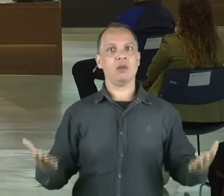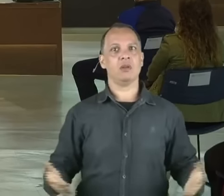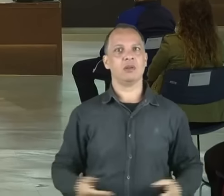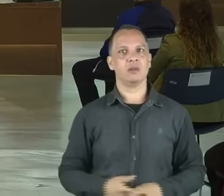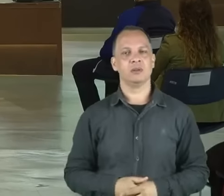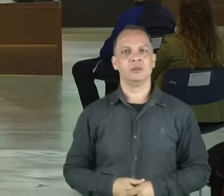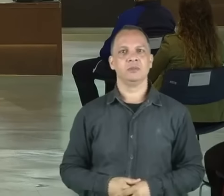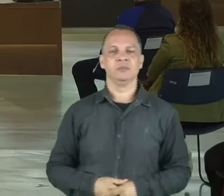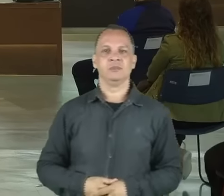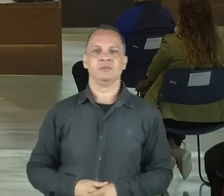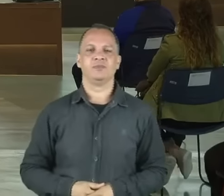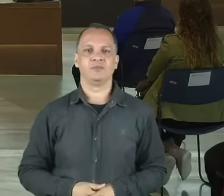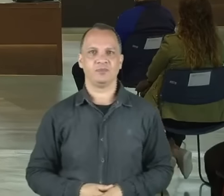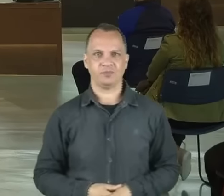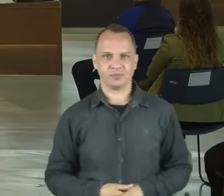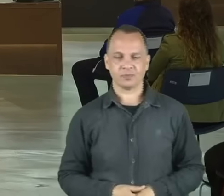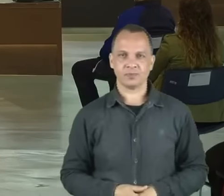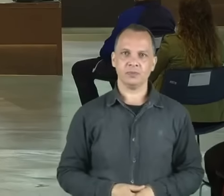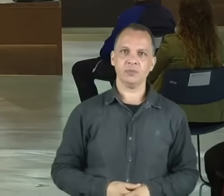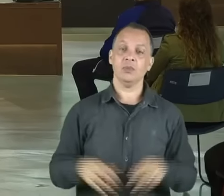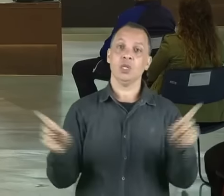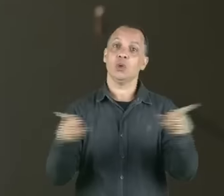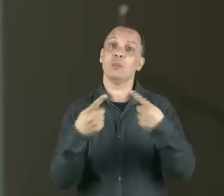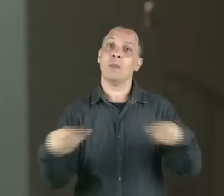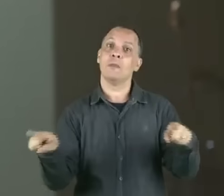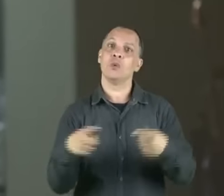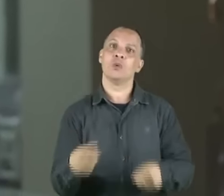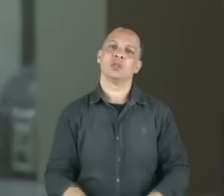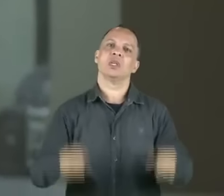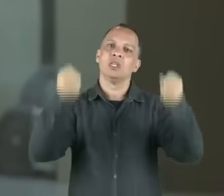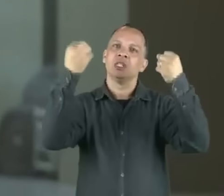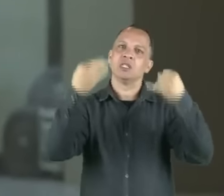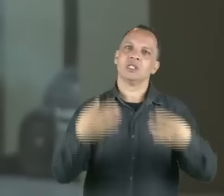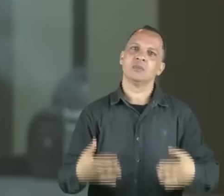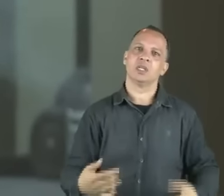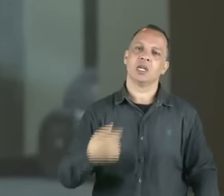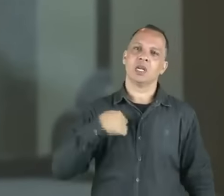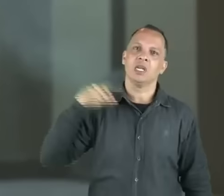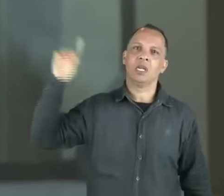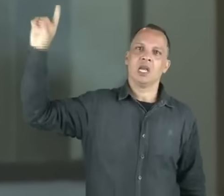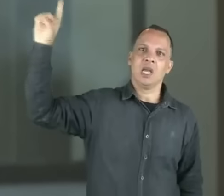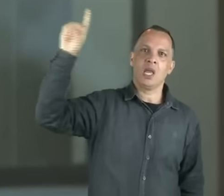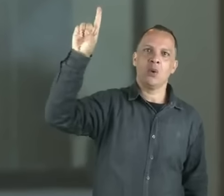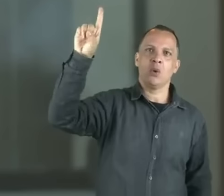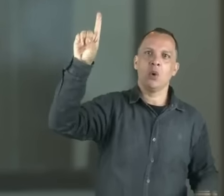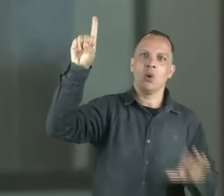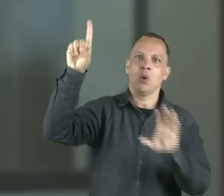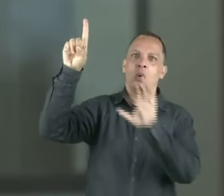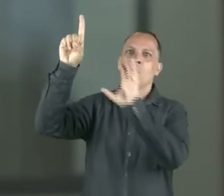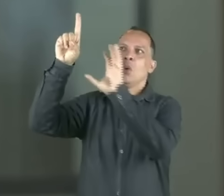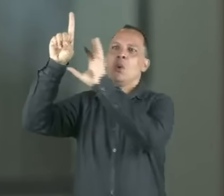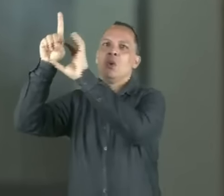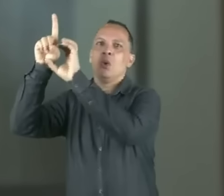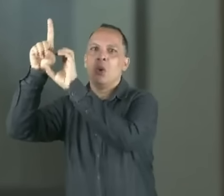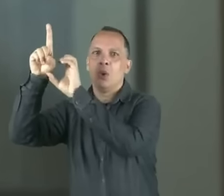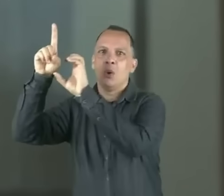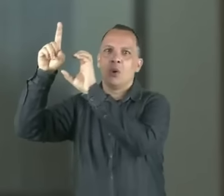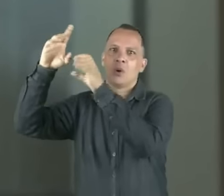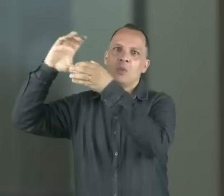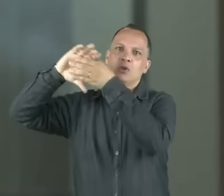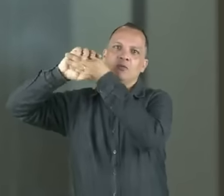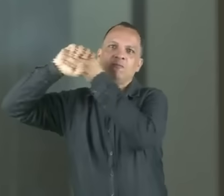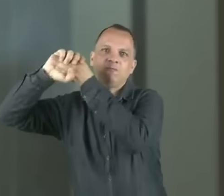e eu acho muito linda aquela música aqui de segura na mão de Deus e vai segura na mão de Deus e vai baixo linda